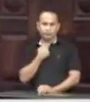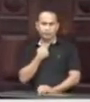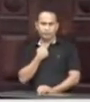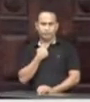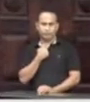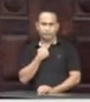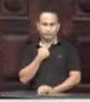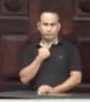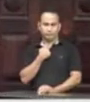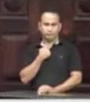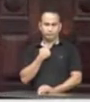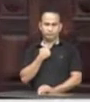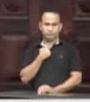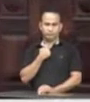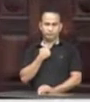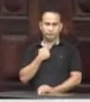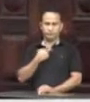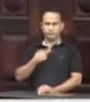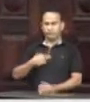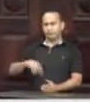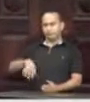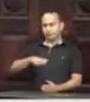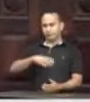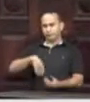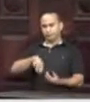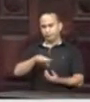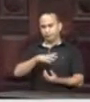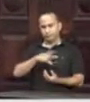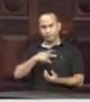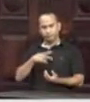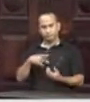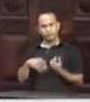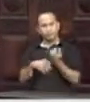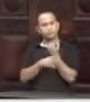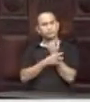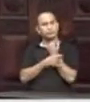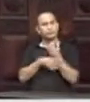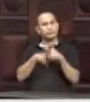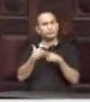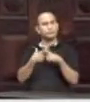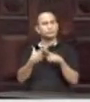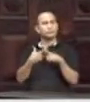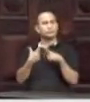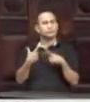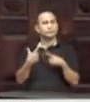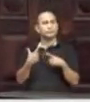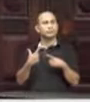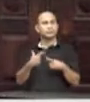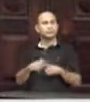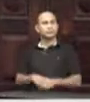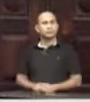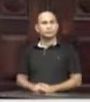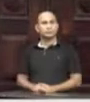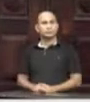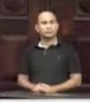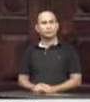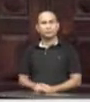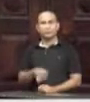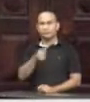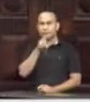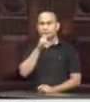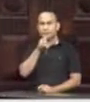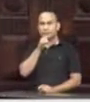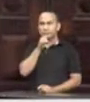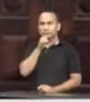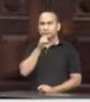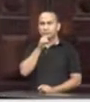ser através desse fundo de segurança. Porque a exemplo do